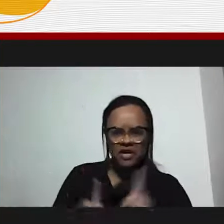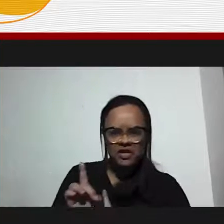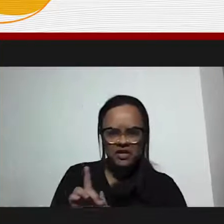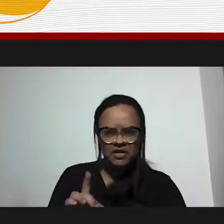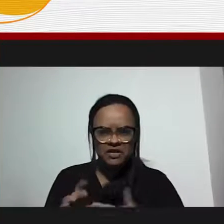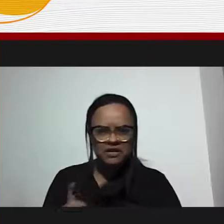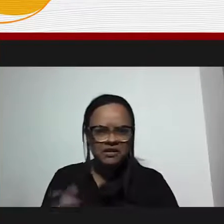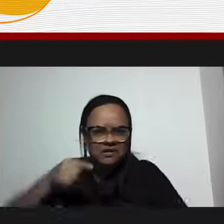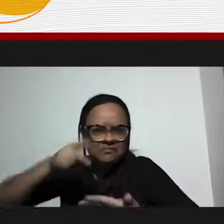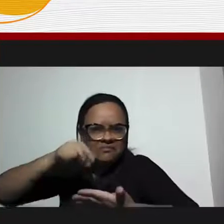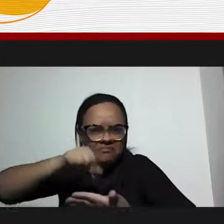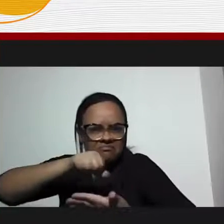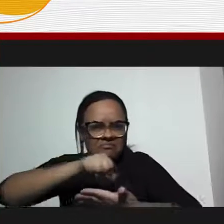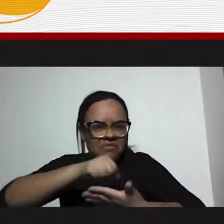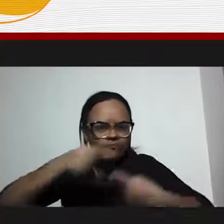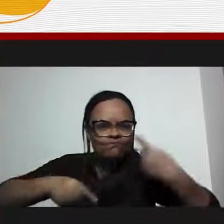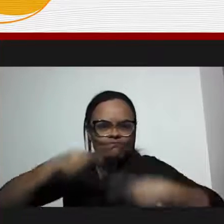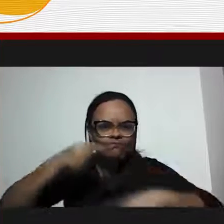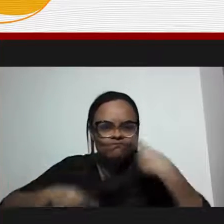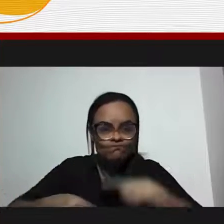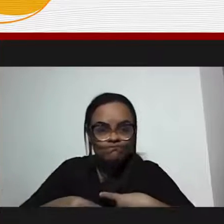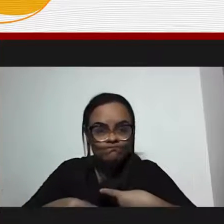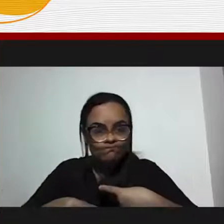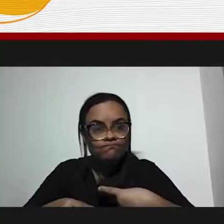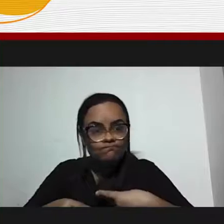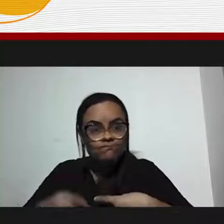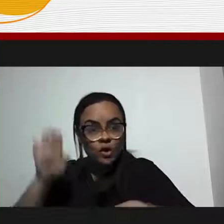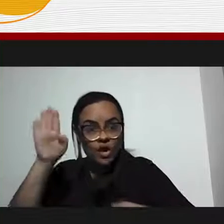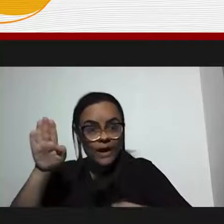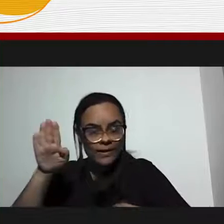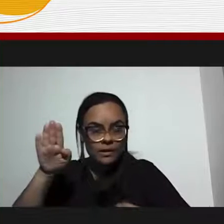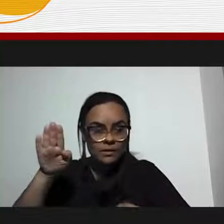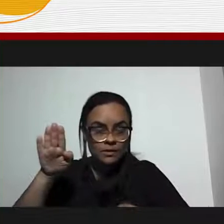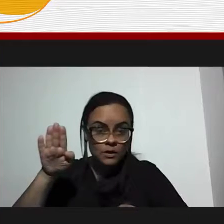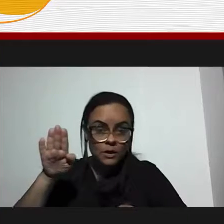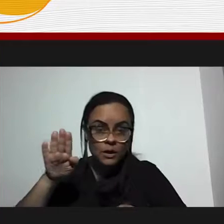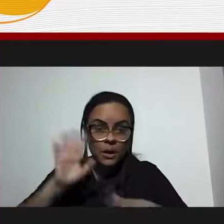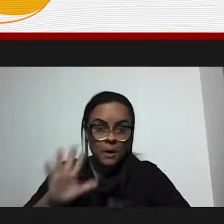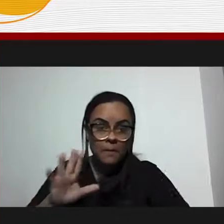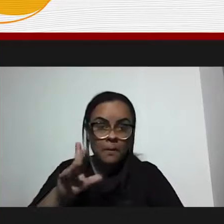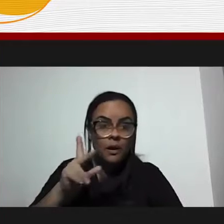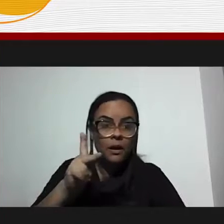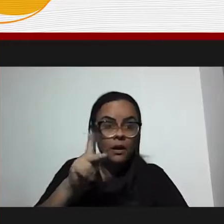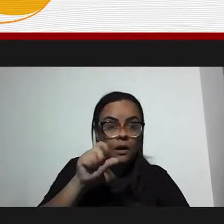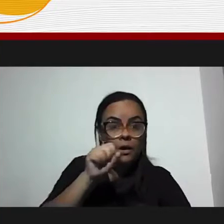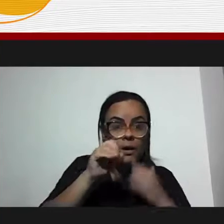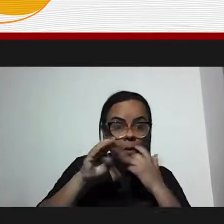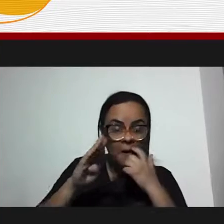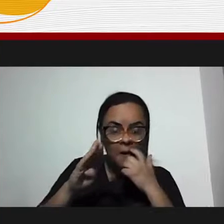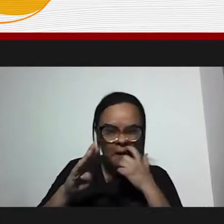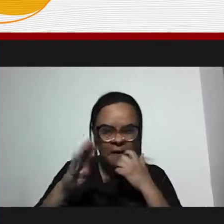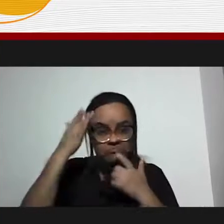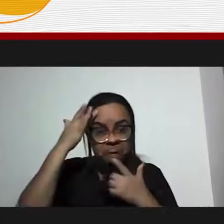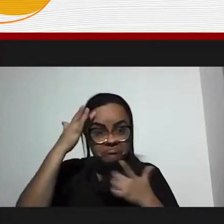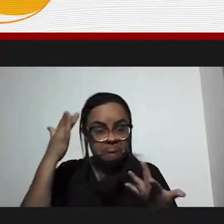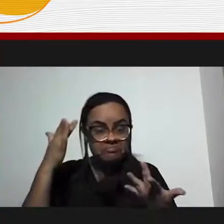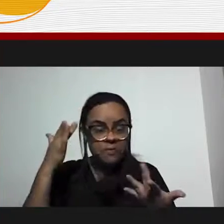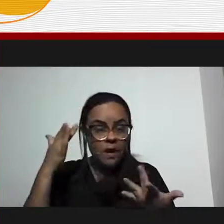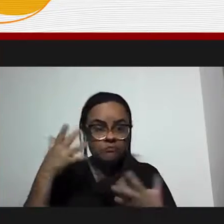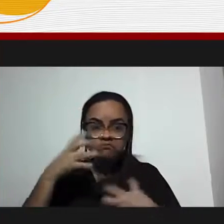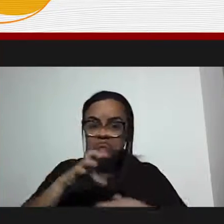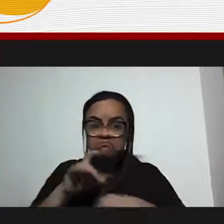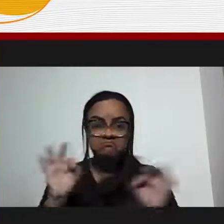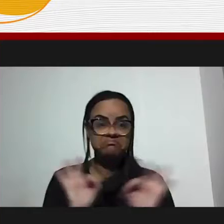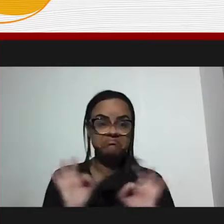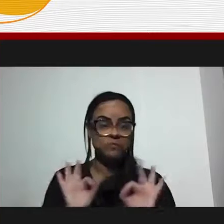capital político de determinados candidatos. Mas o PSB entendeu que não faz sentido isso e